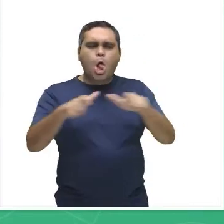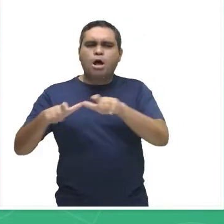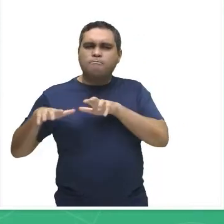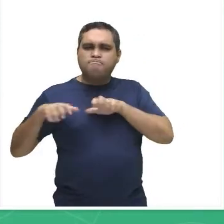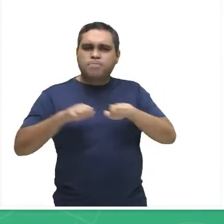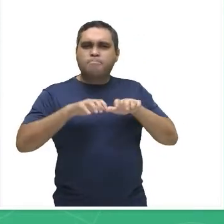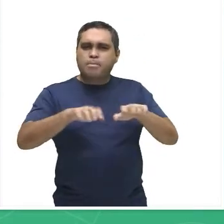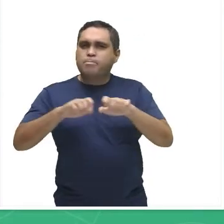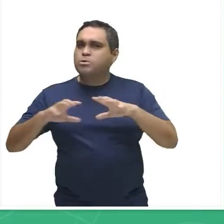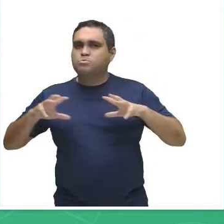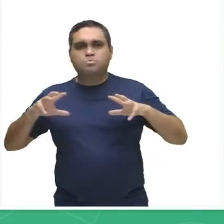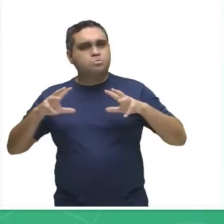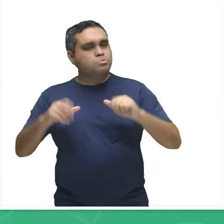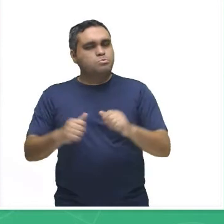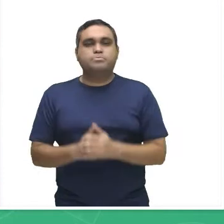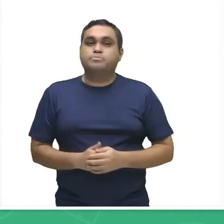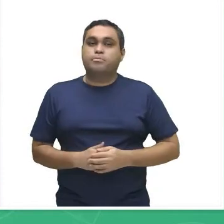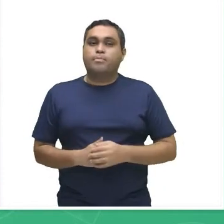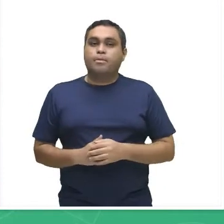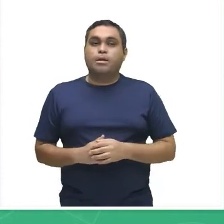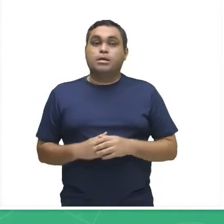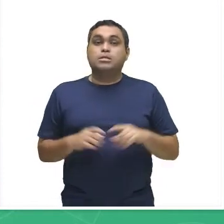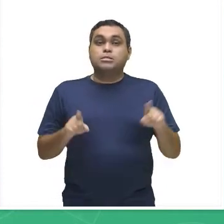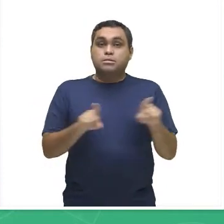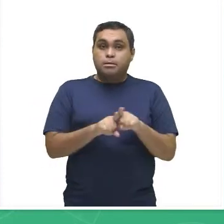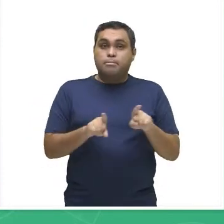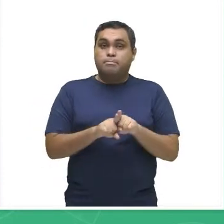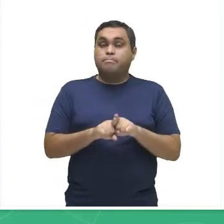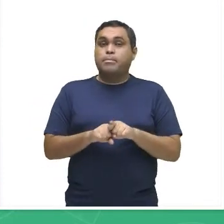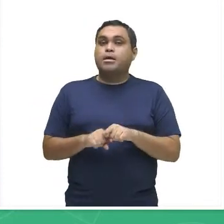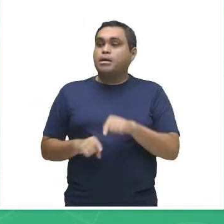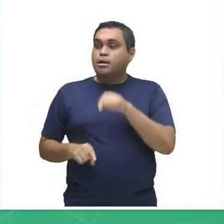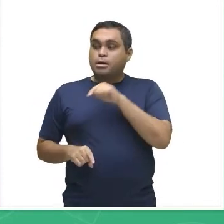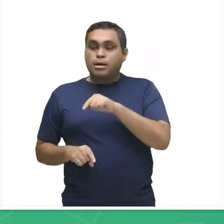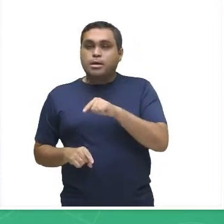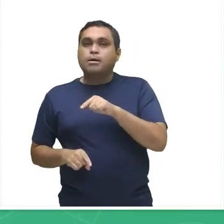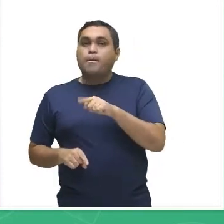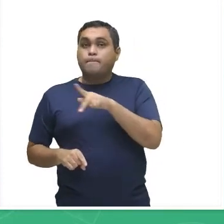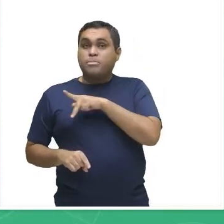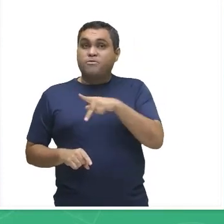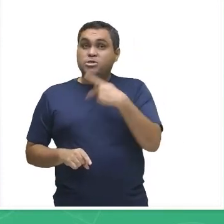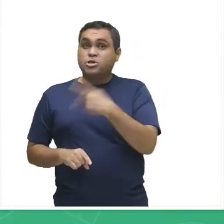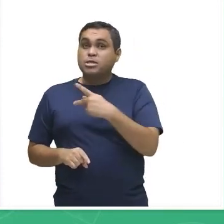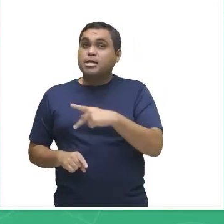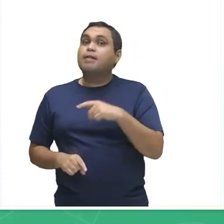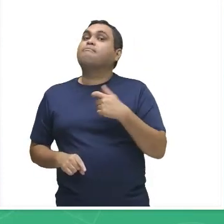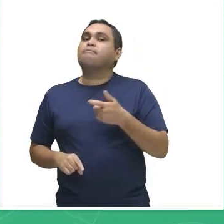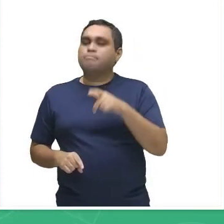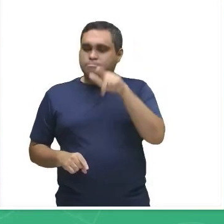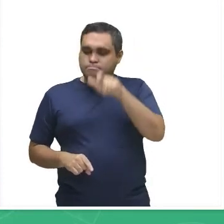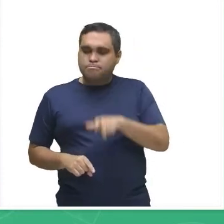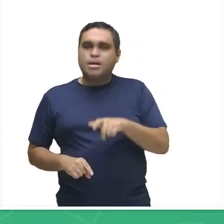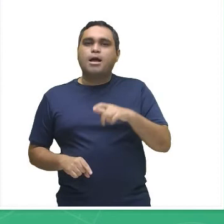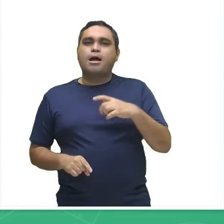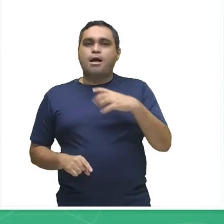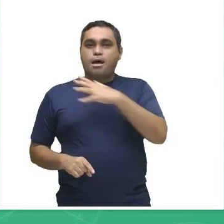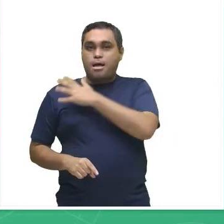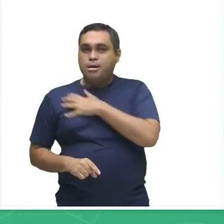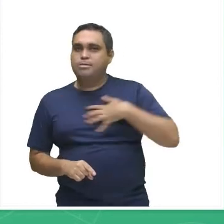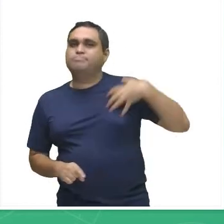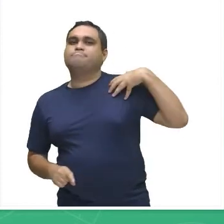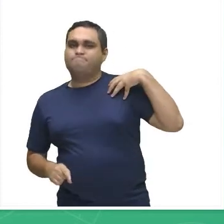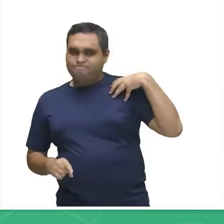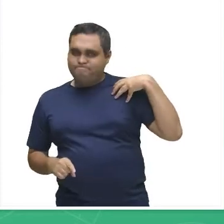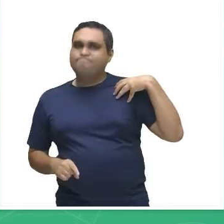maiores filósofos, não só da antiguidade, mas de todos os tempos. E Alexandre vai usar